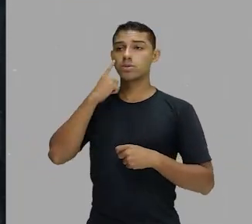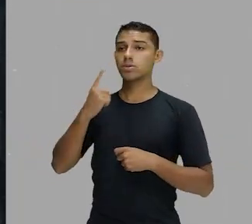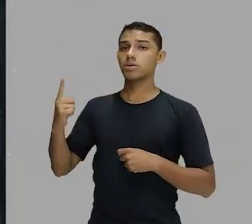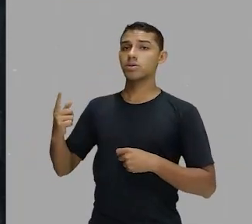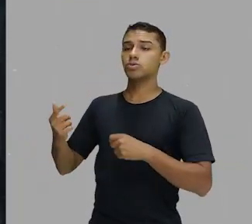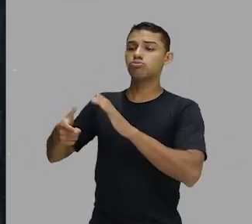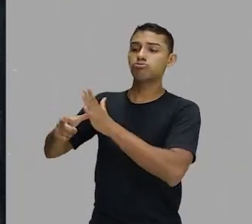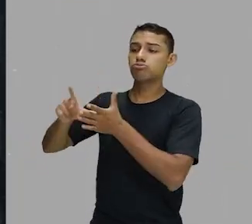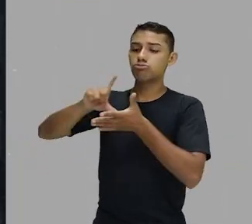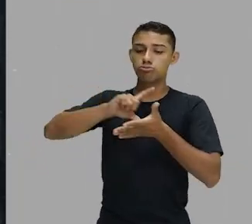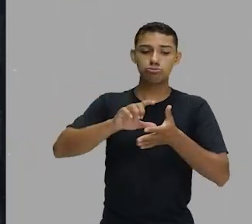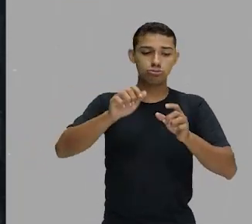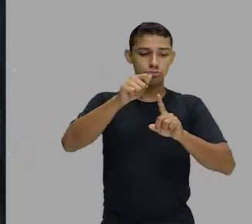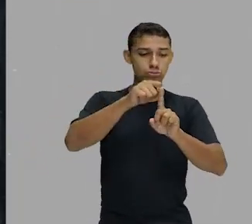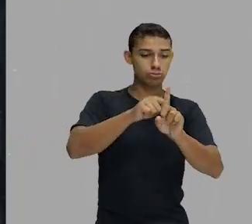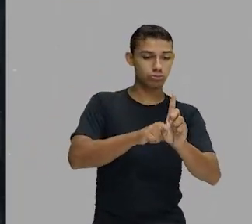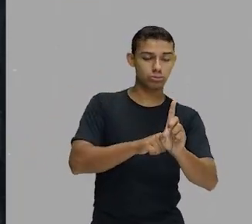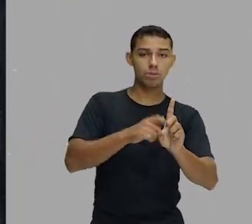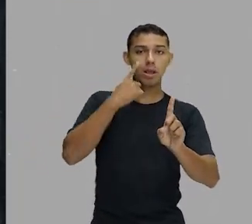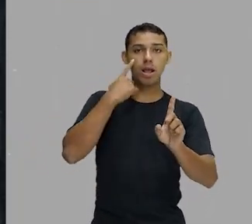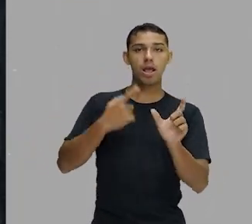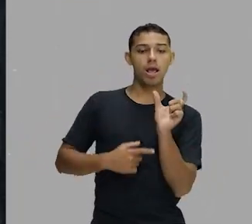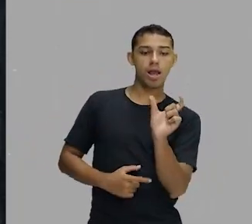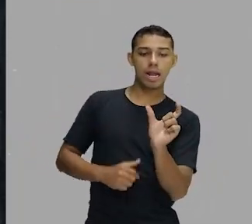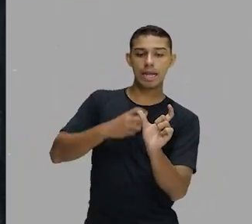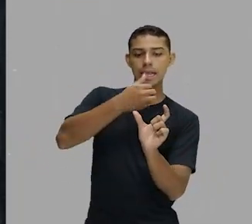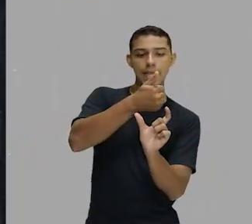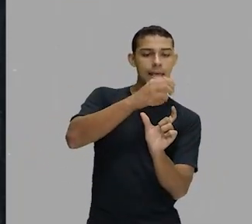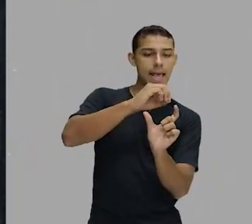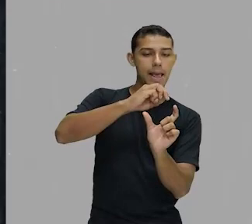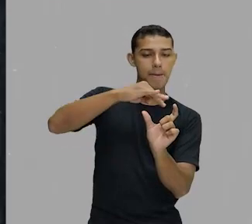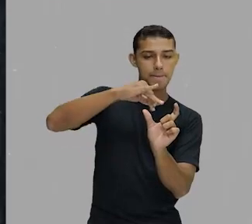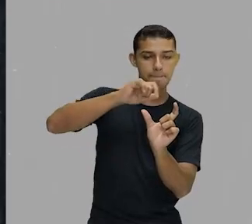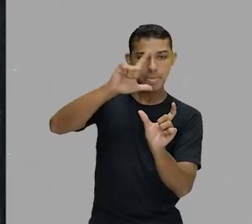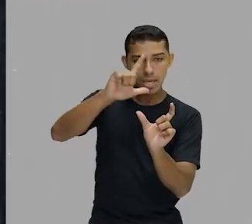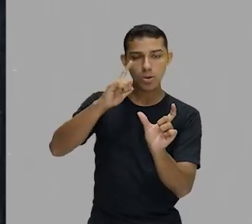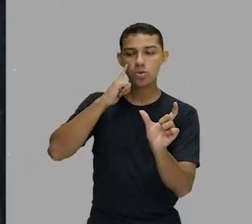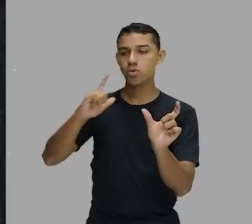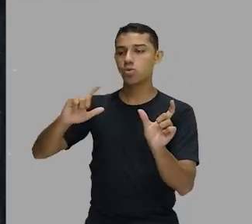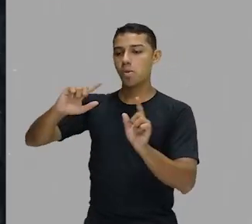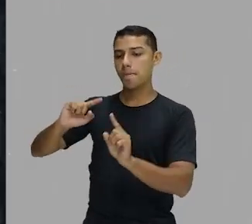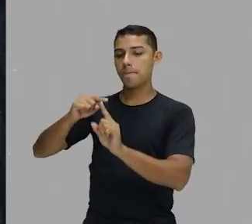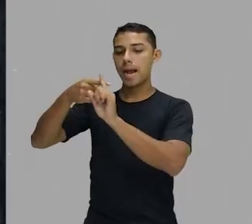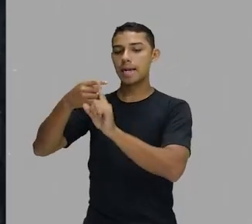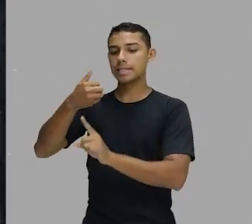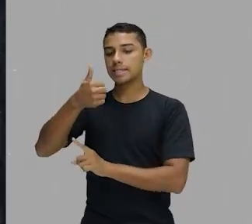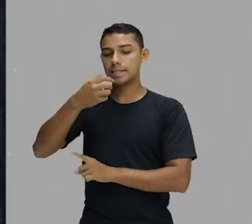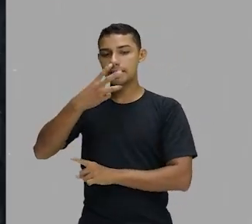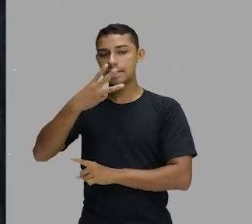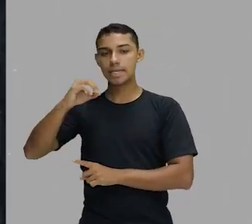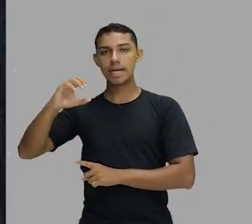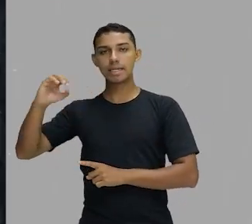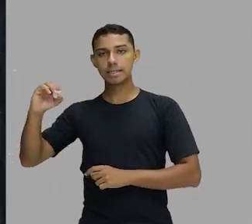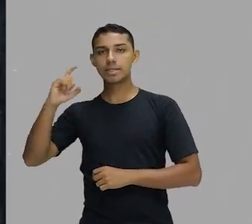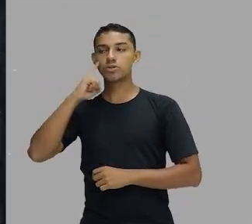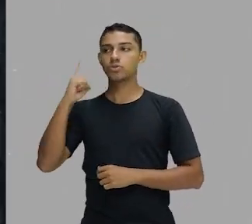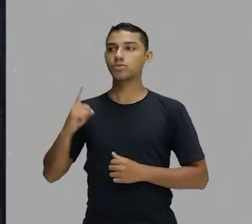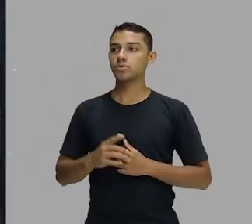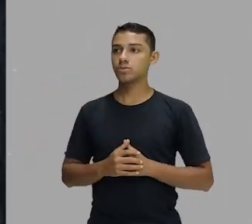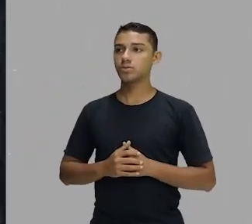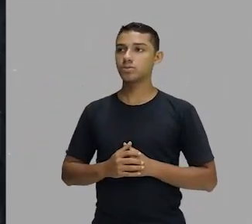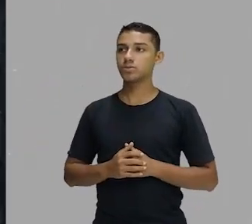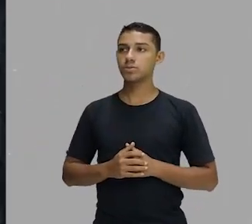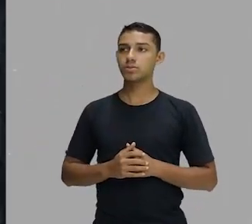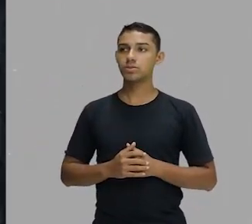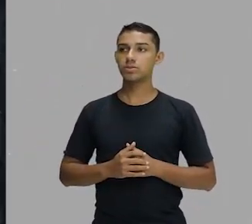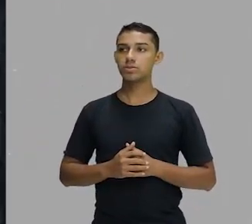ao final do primeiro mês? Era o 10.000 com 300. E aí, eu tenho 10.300 como